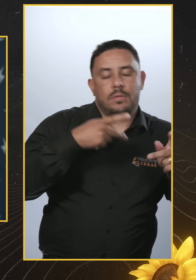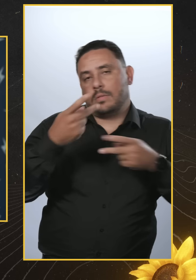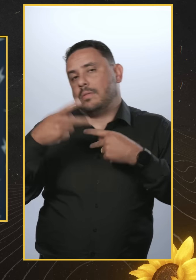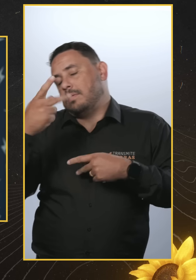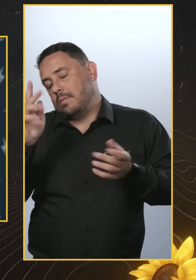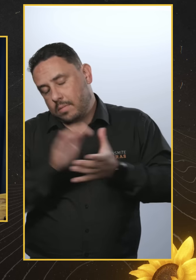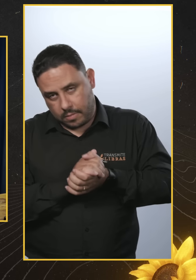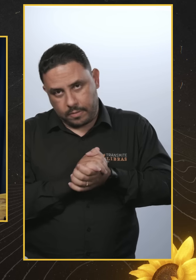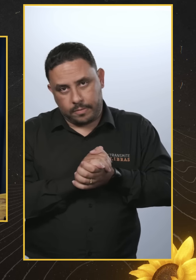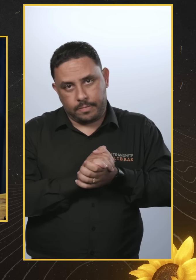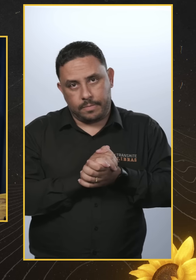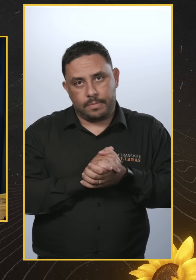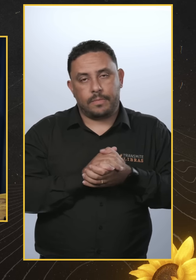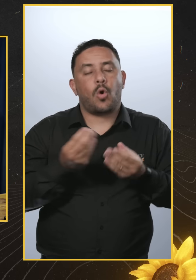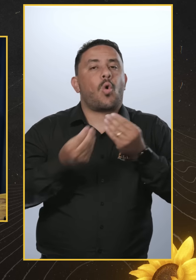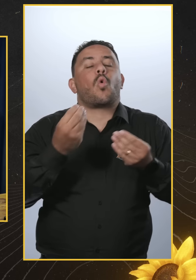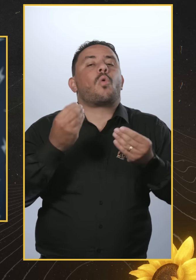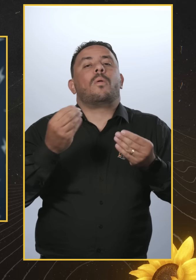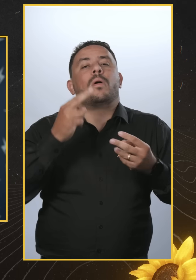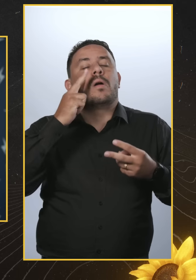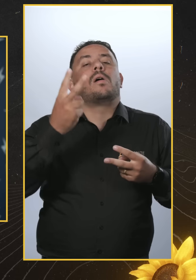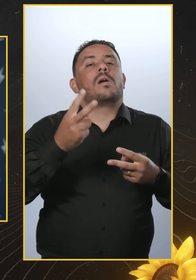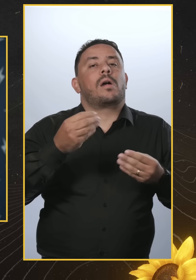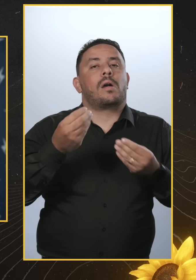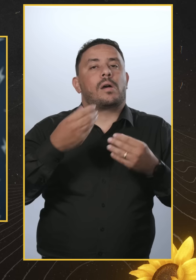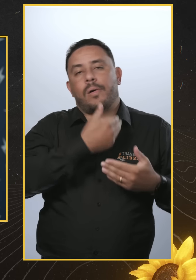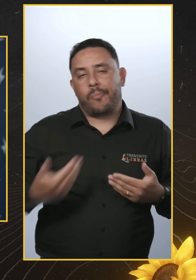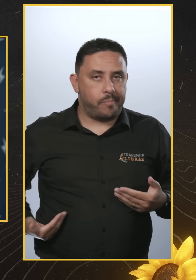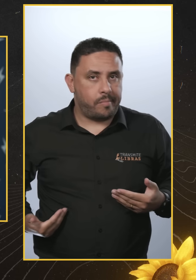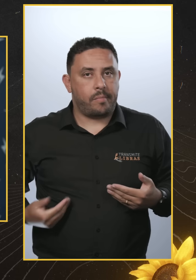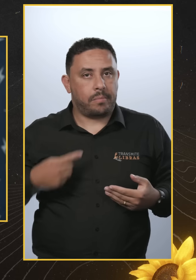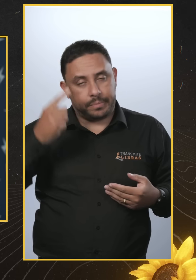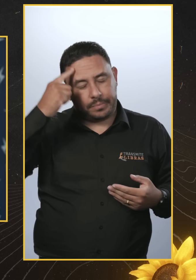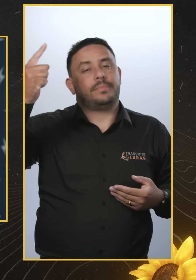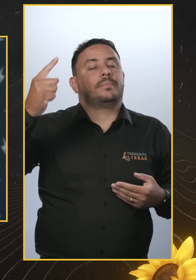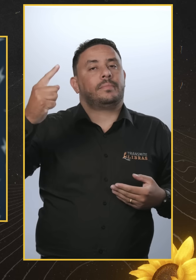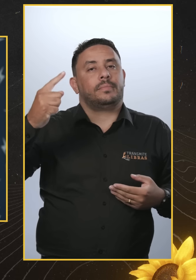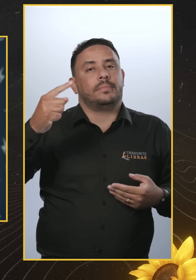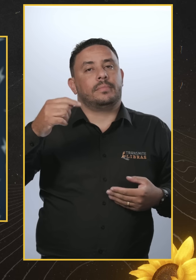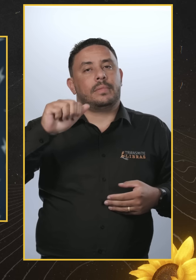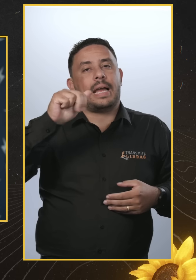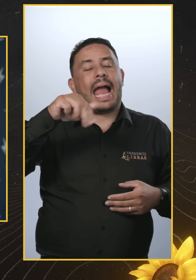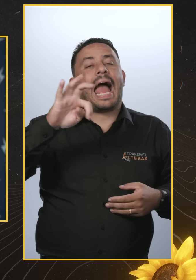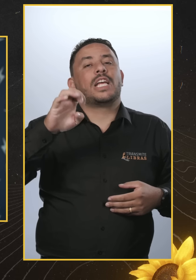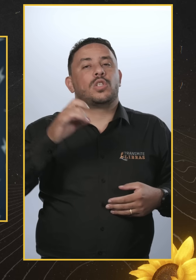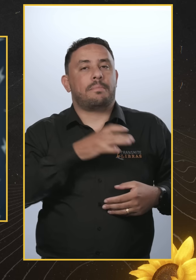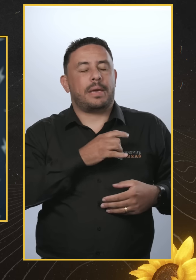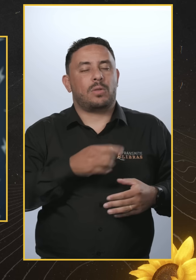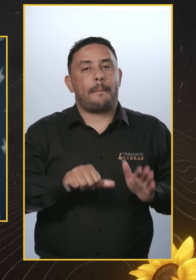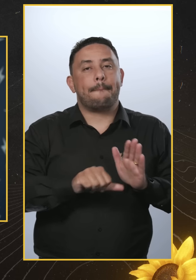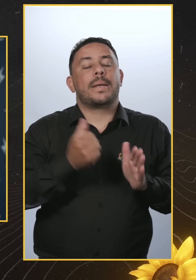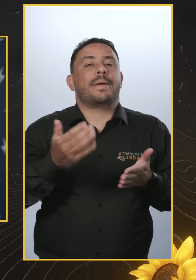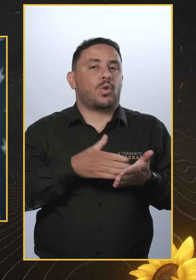naquilo entendeu o ângulo dele né o jeito que ele enxerga é a parada do galismo é o neologismo meu o antimedo por exemplo que é um dos meus 62 é o meu primeiro livro né